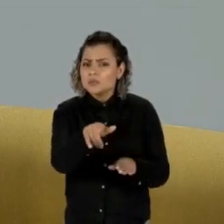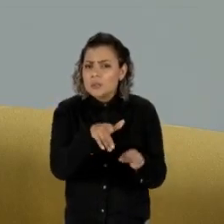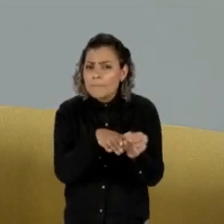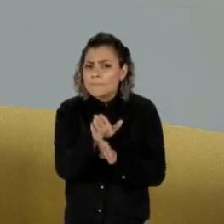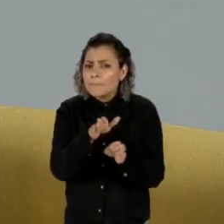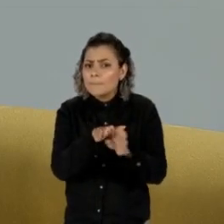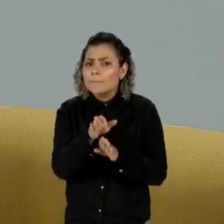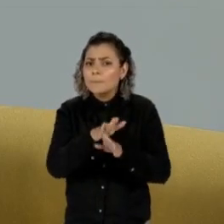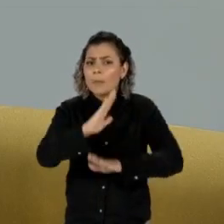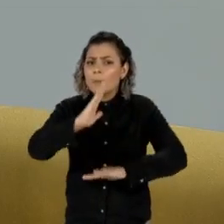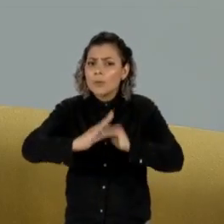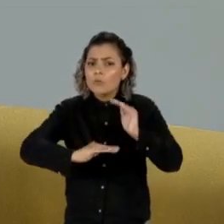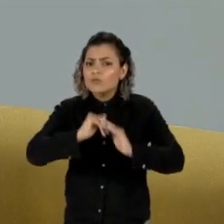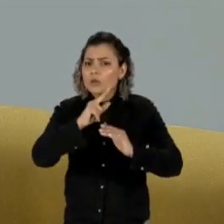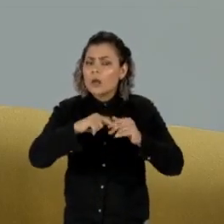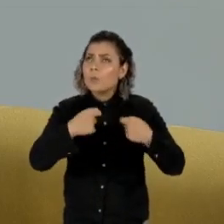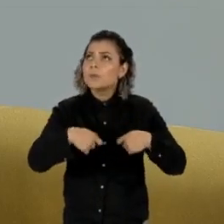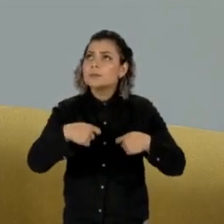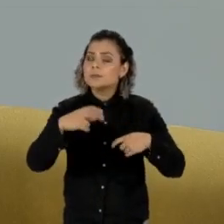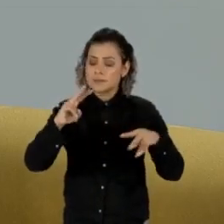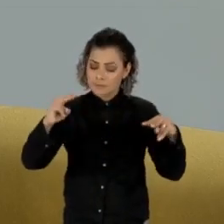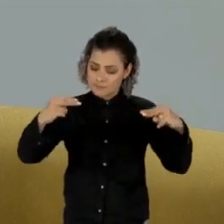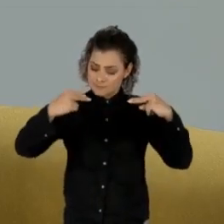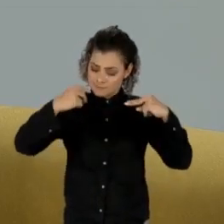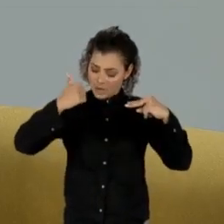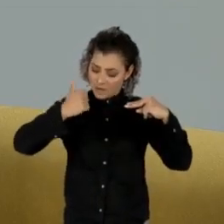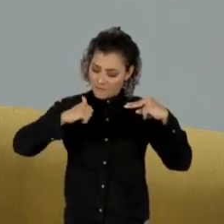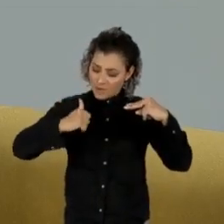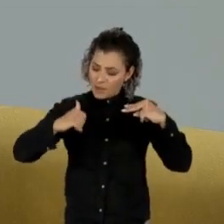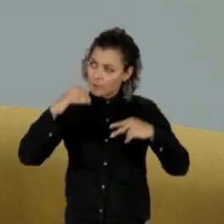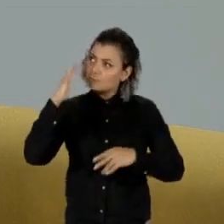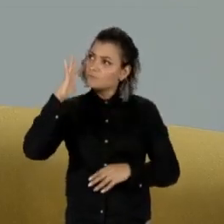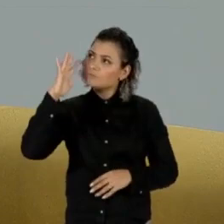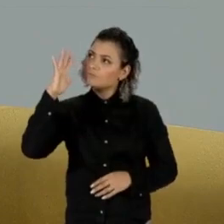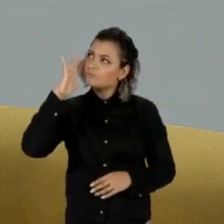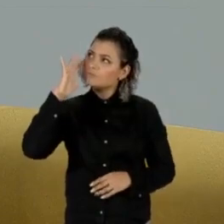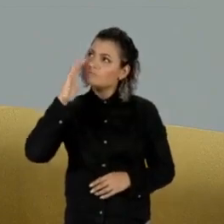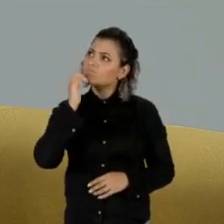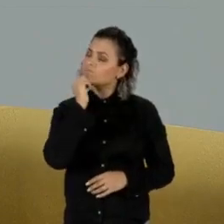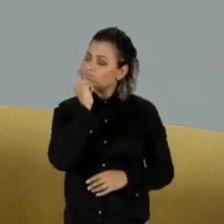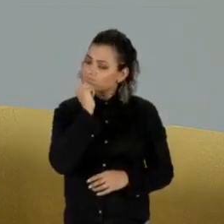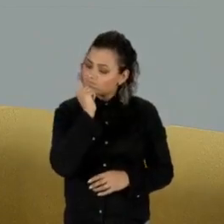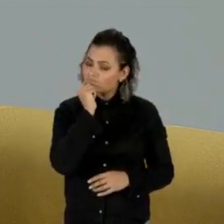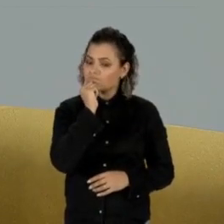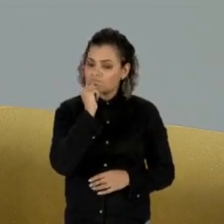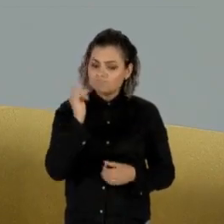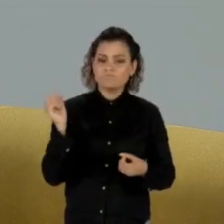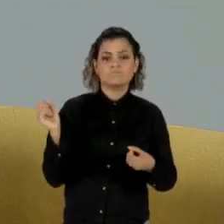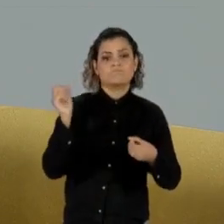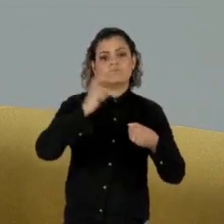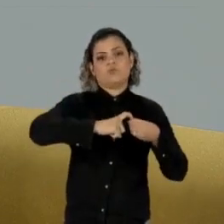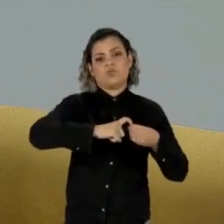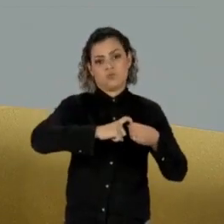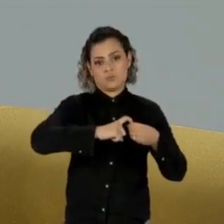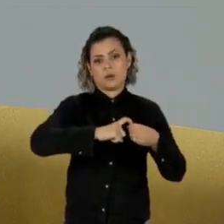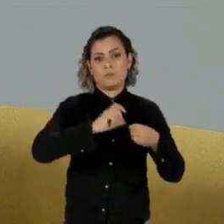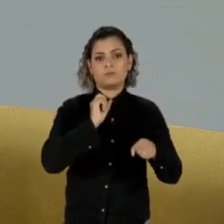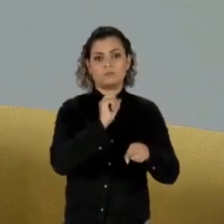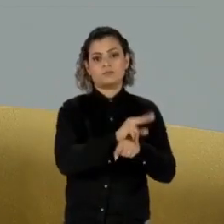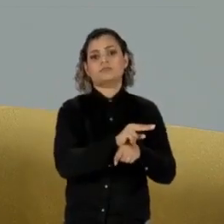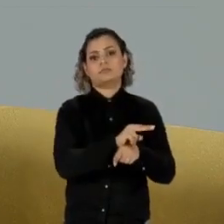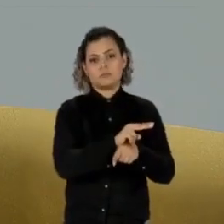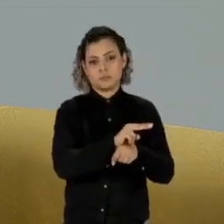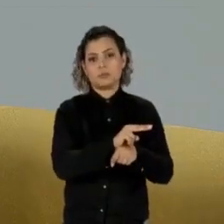profissional a repensar é e e se recolocar se requalificar para justamente